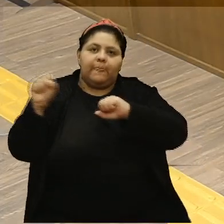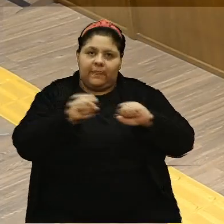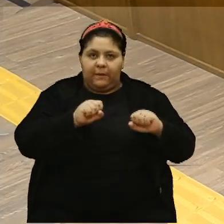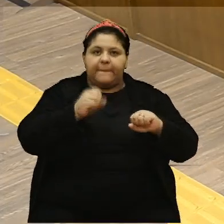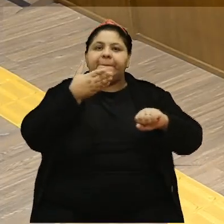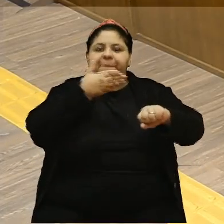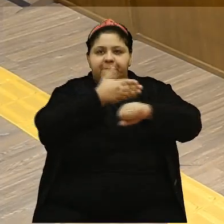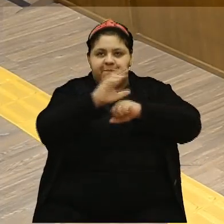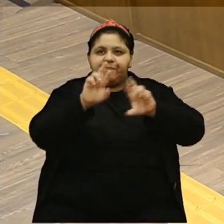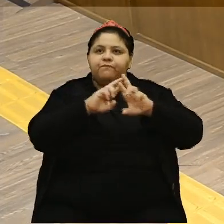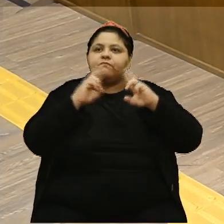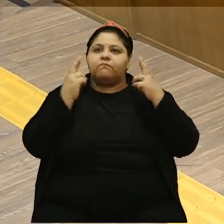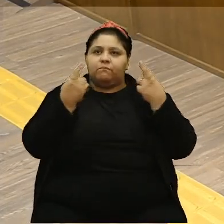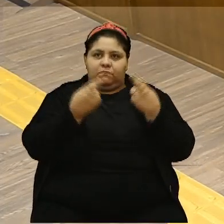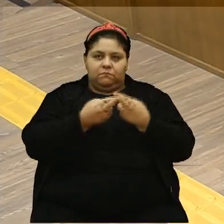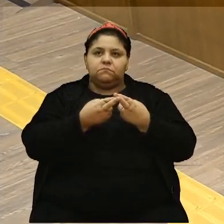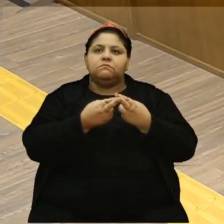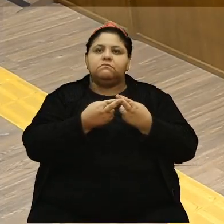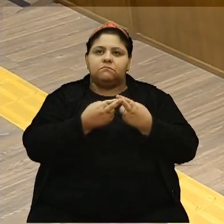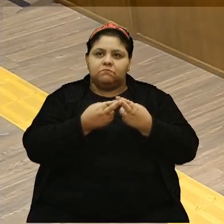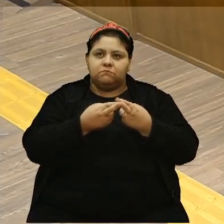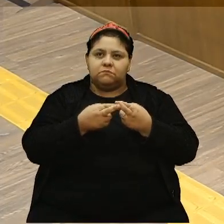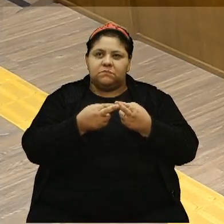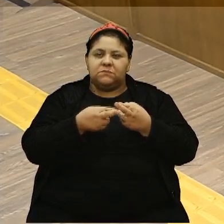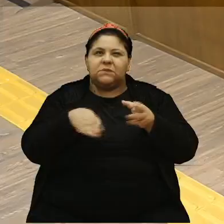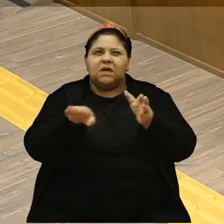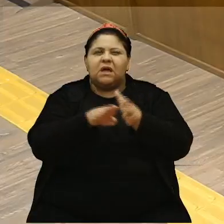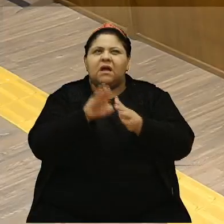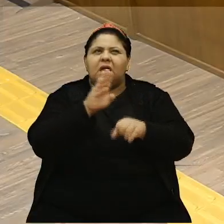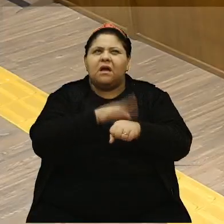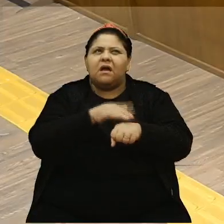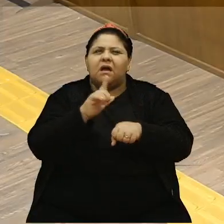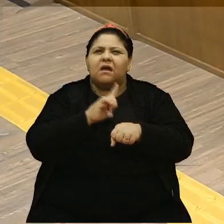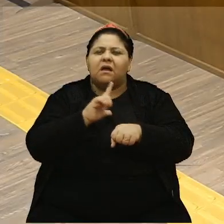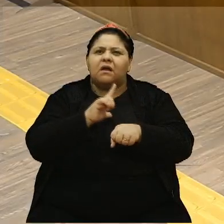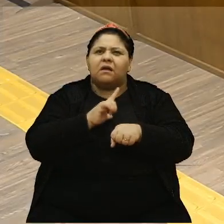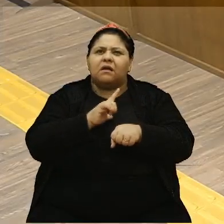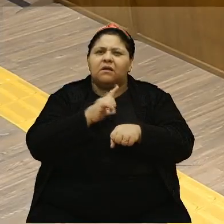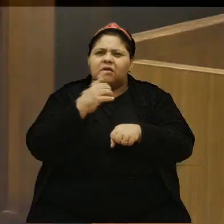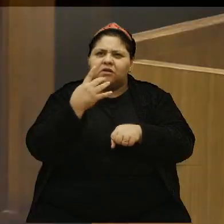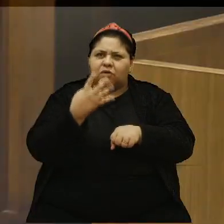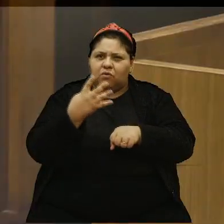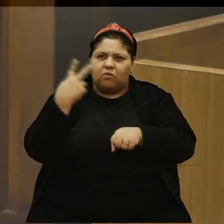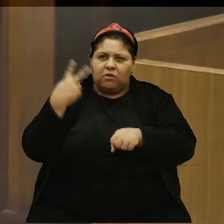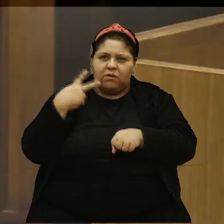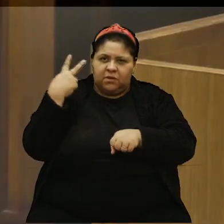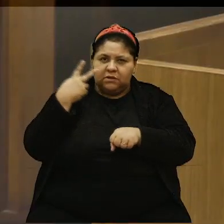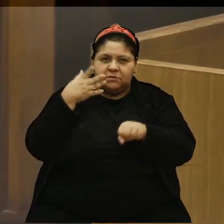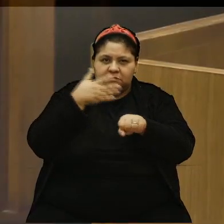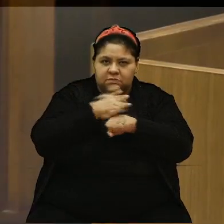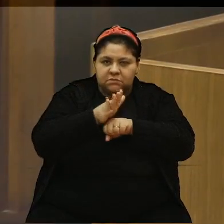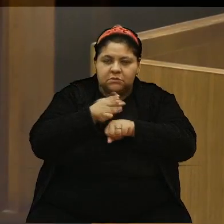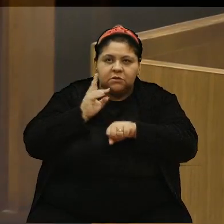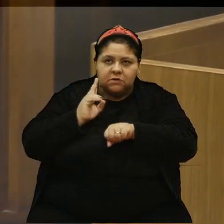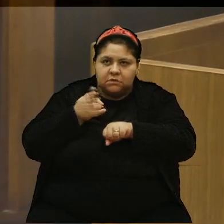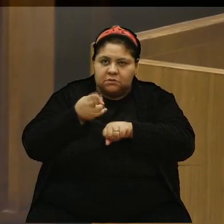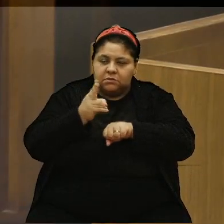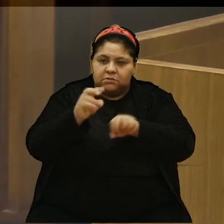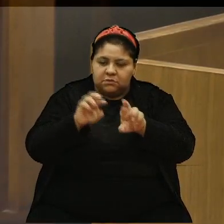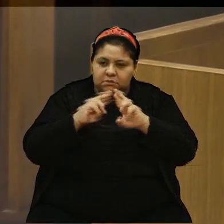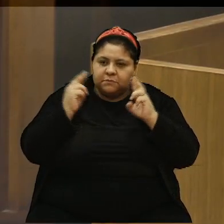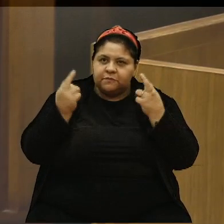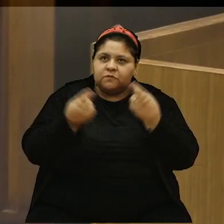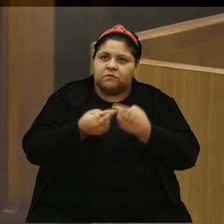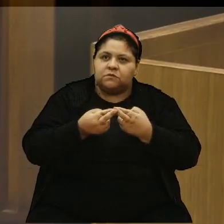participem dessas reuniões, né? Até o momento agora nós tivemos só 4 vereadores participando ativamente, né, dessas